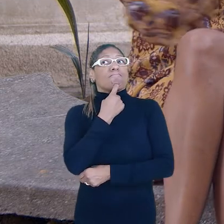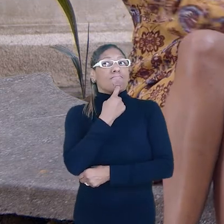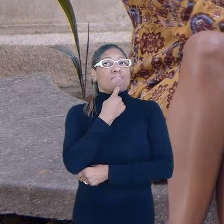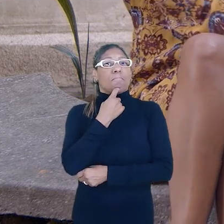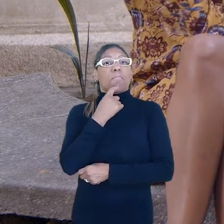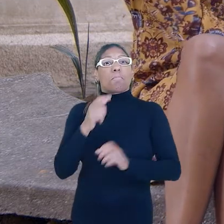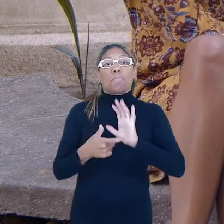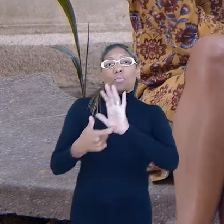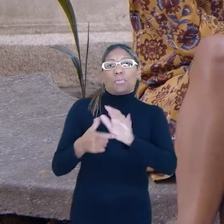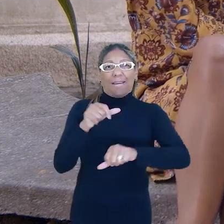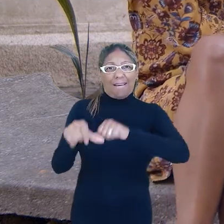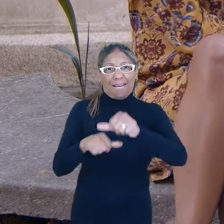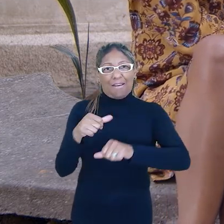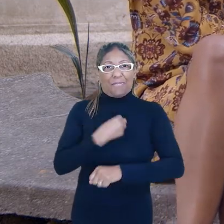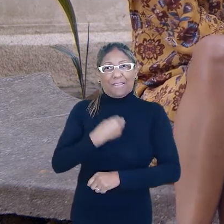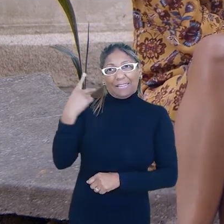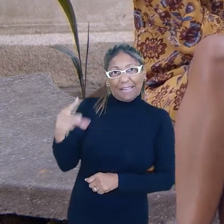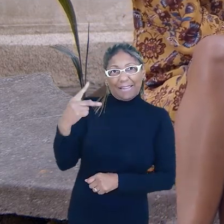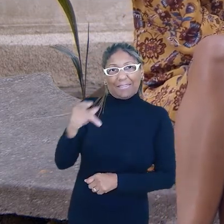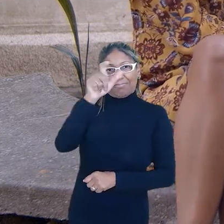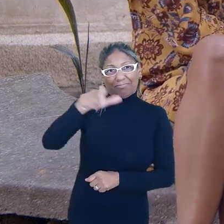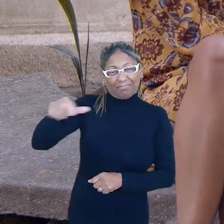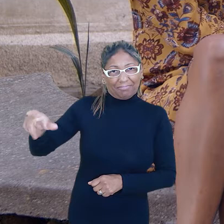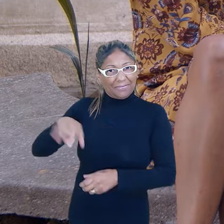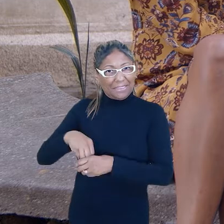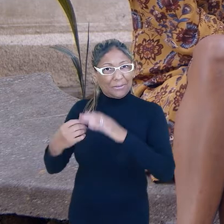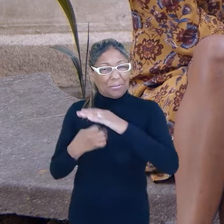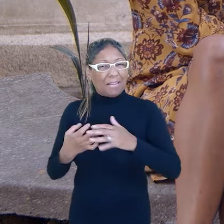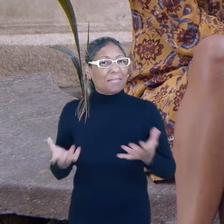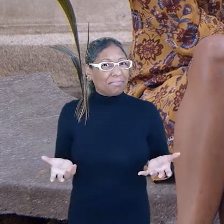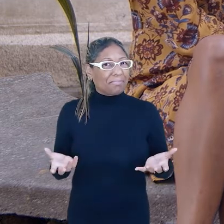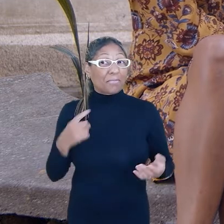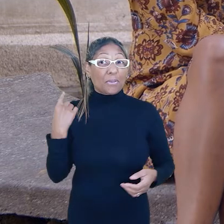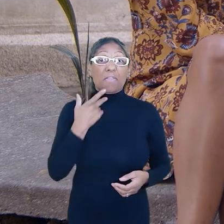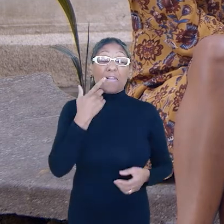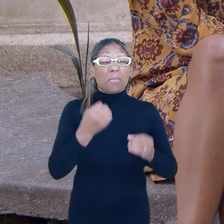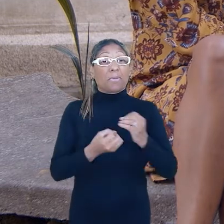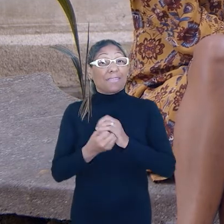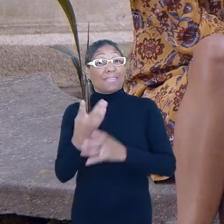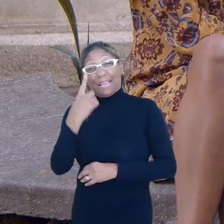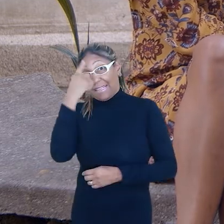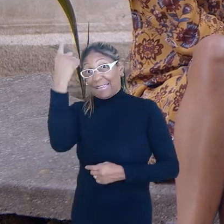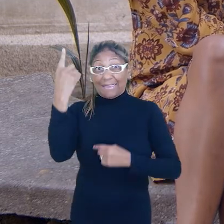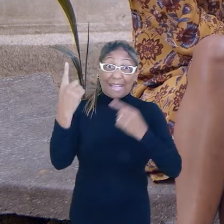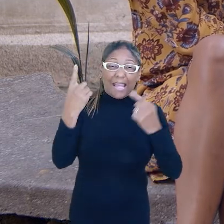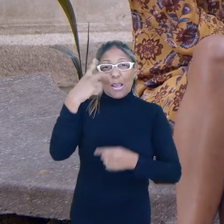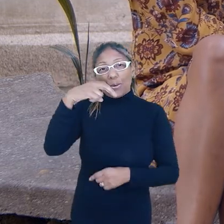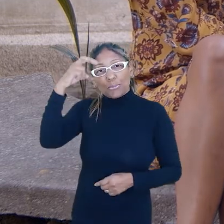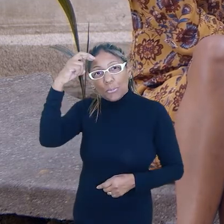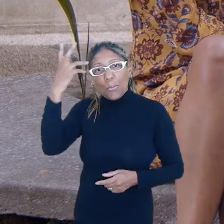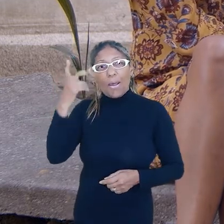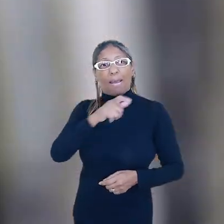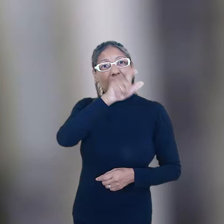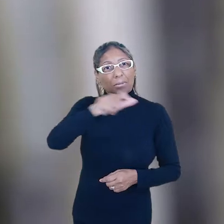para conseguir mudar a realidade dessa empresa e transformar a vida das pessoas que estão lá dentro, né? Porque a gente está falando de criatividade, a gente está falando de